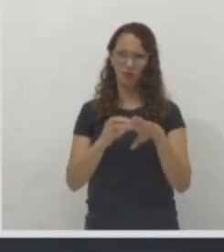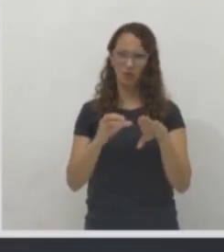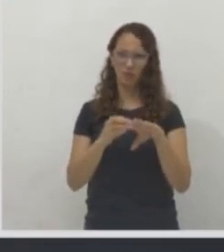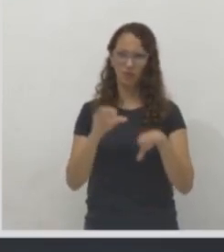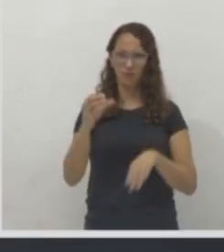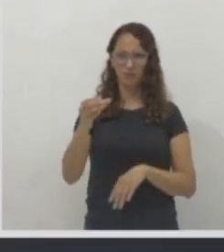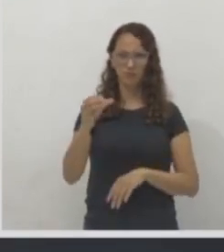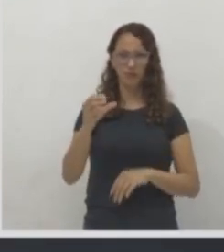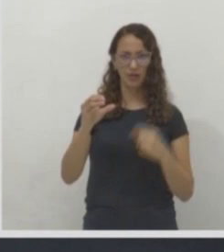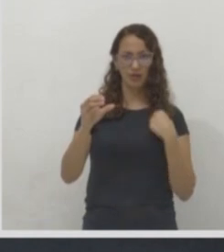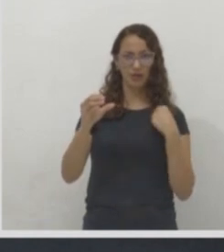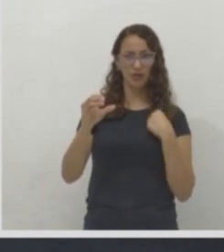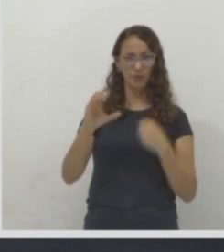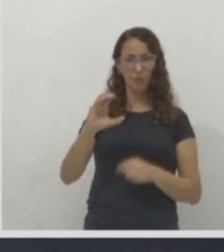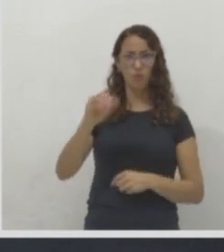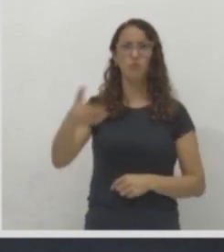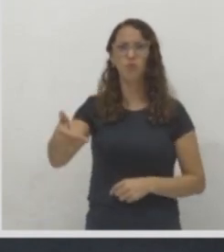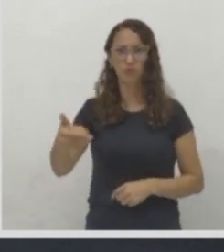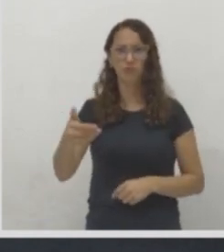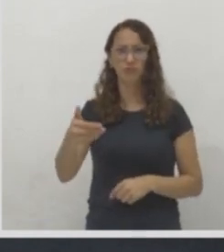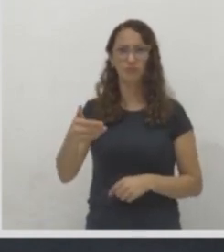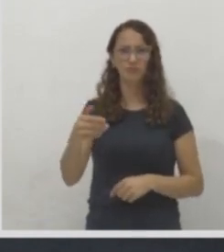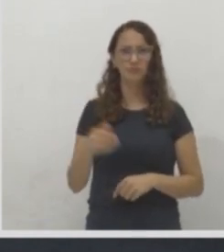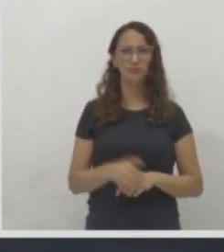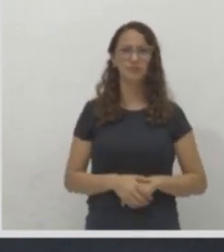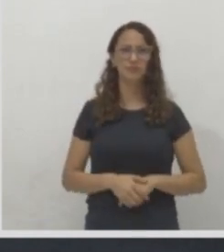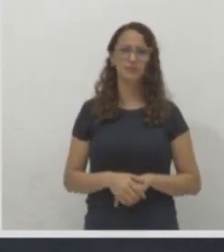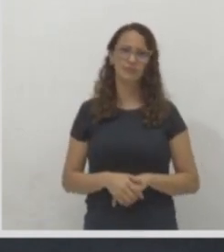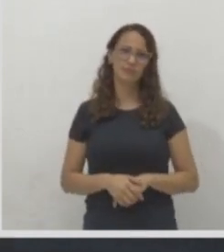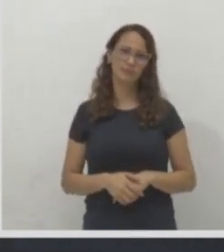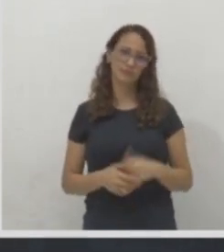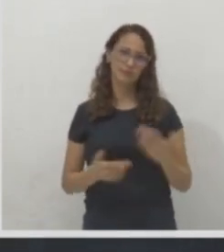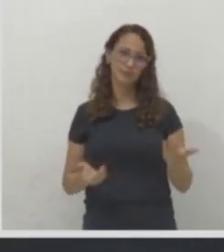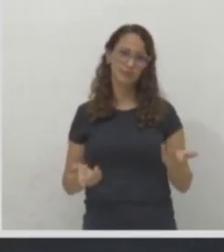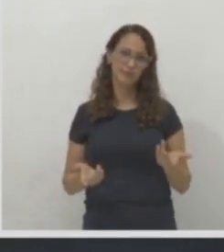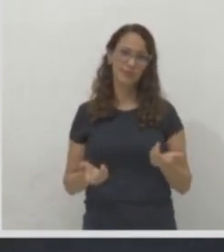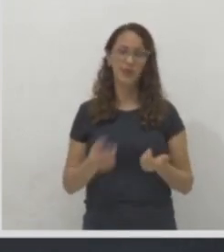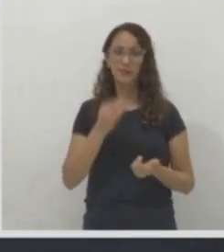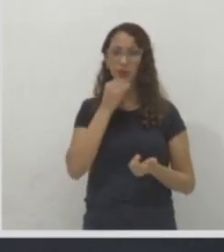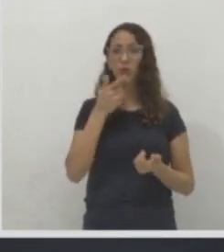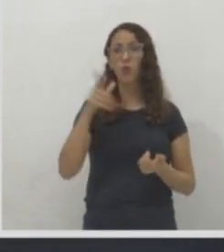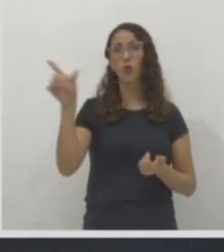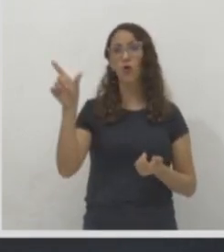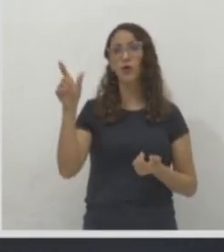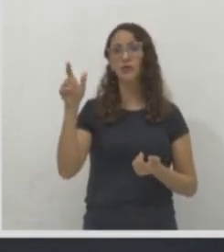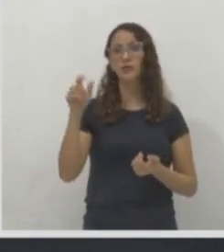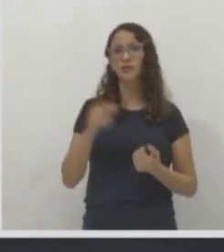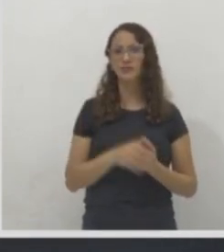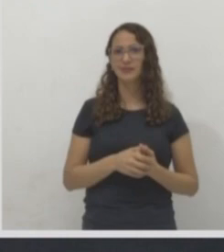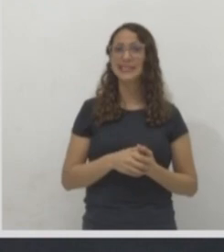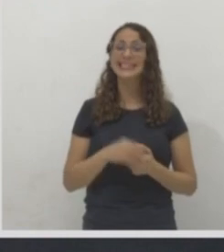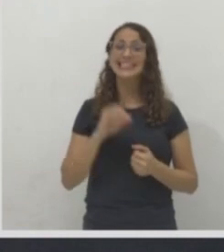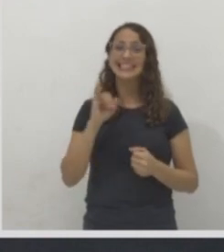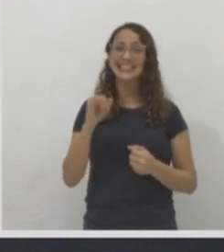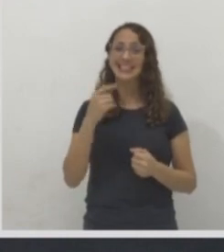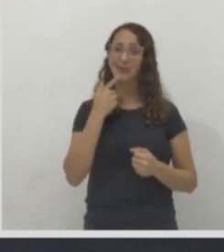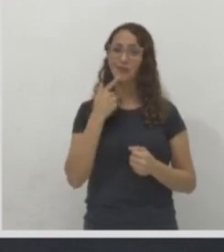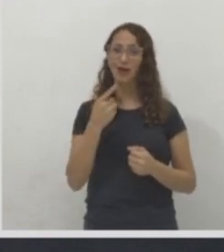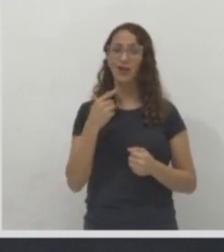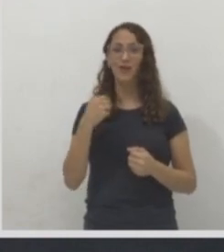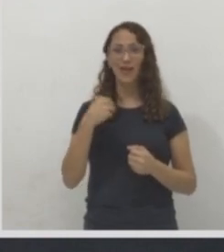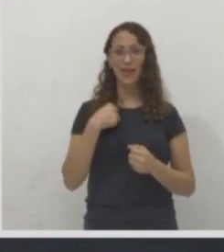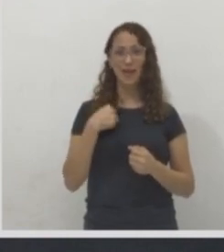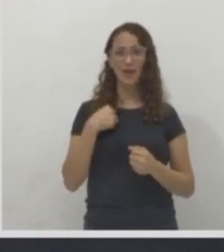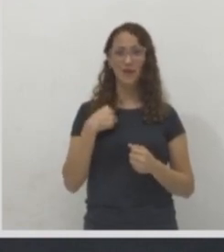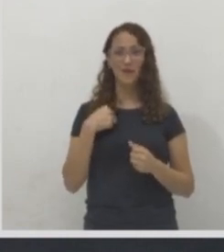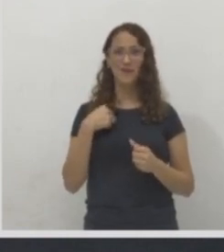o copo. Mas se eu digo, por exemplo, eu virei celebridade. Ai, gente, estou me